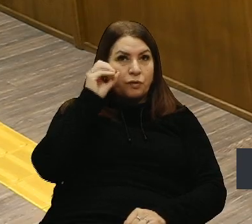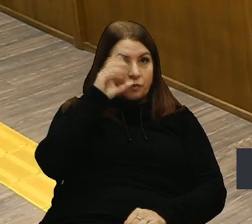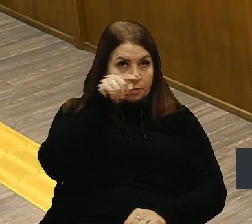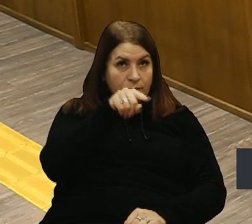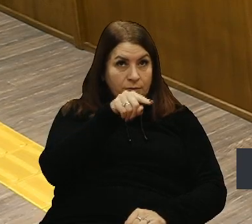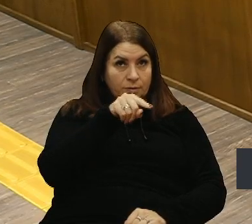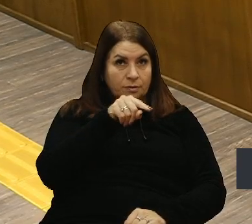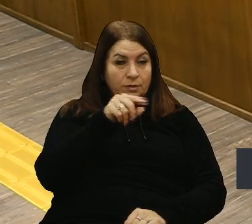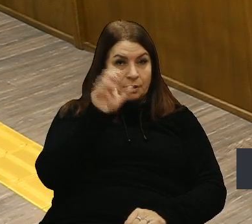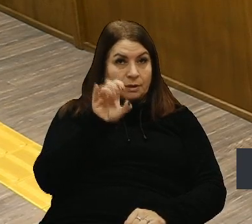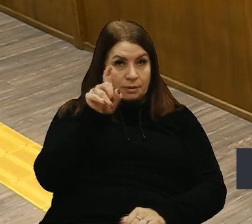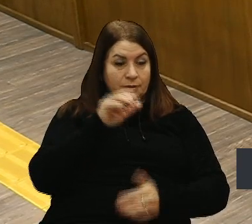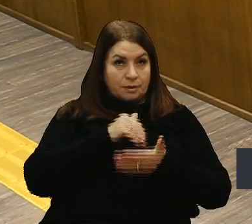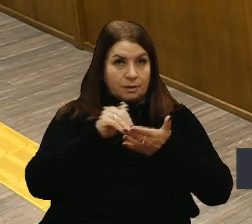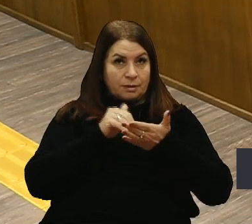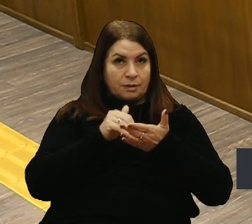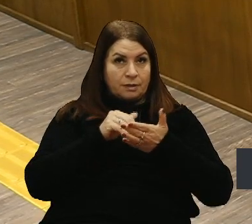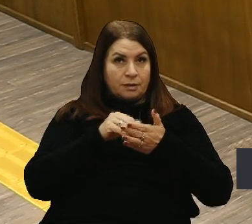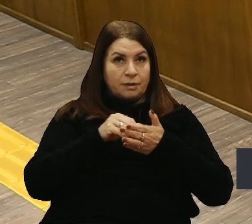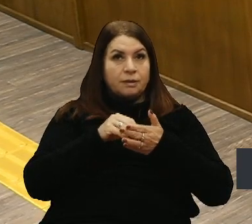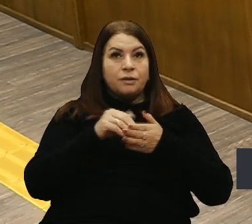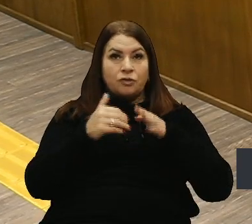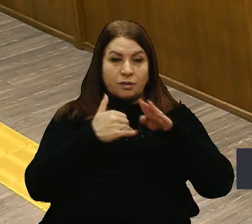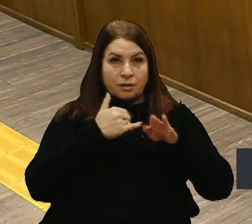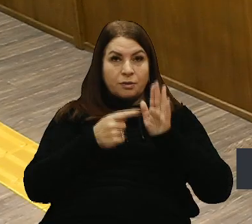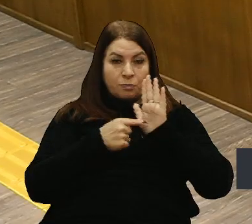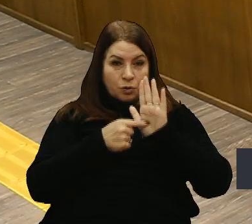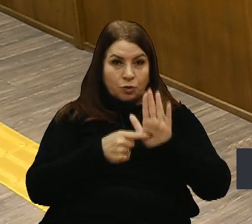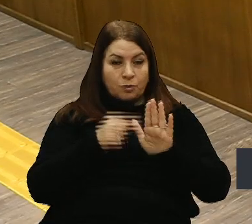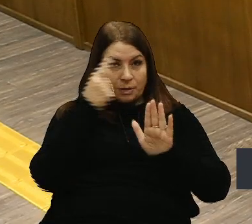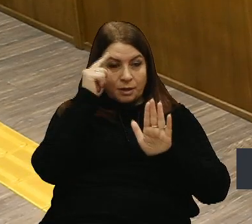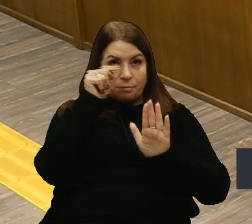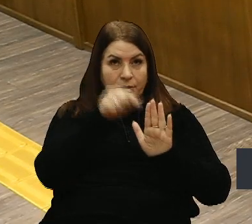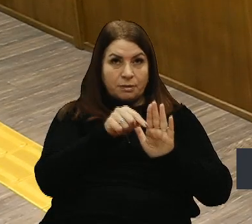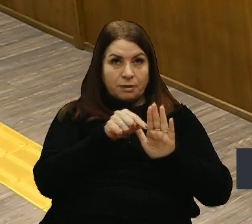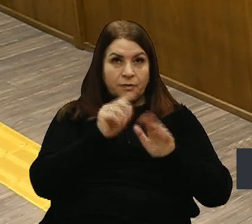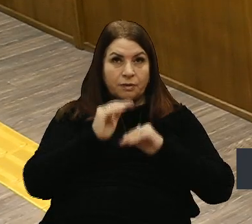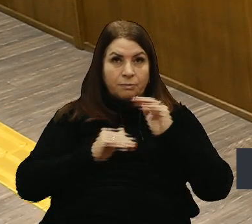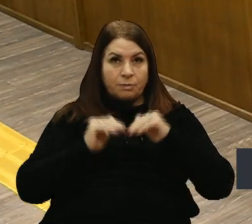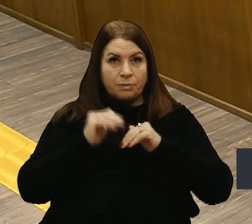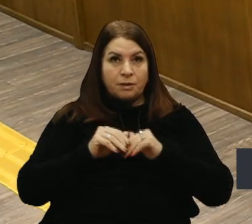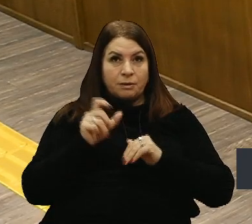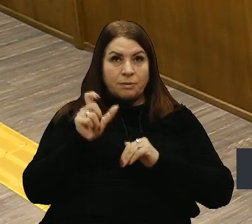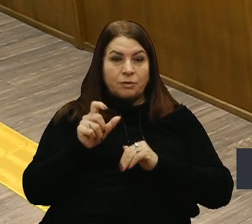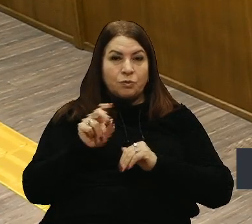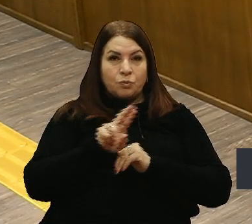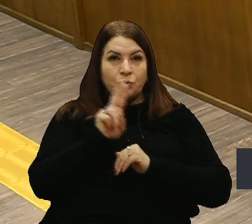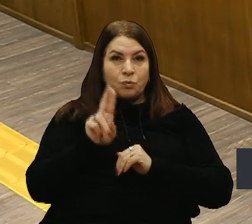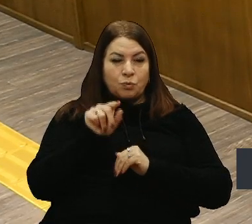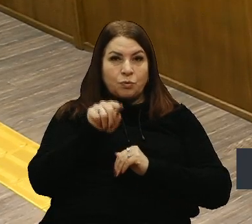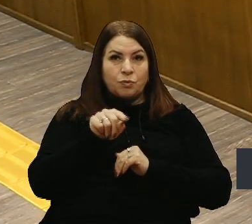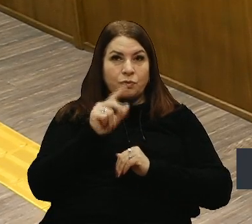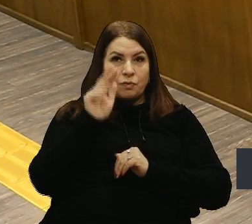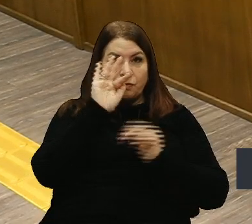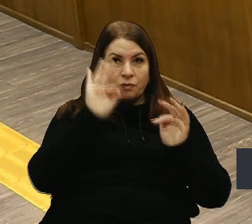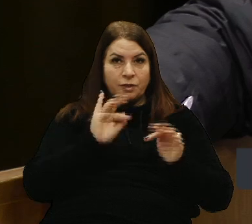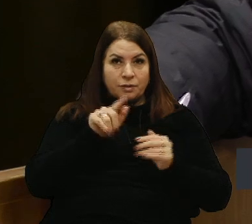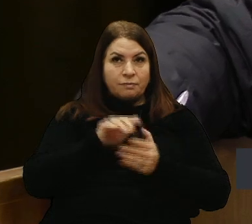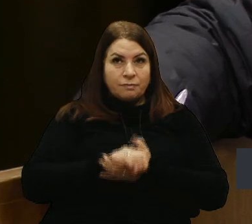ex-secretário de Trânsito, que eu levei essa ideia para ele, apresentei para ele, vai implementar o bilhete único em Caxias do Sul. Fiquei muito feliz com